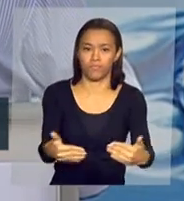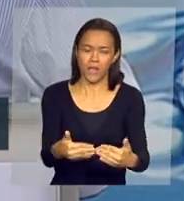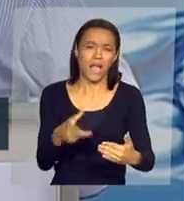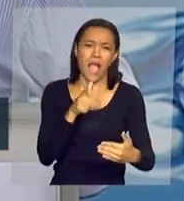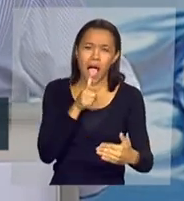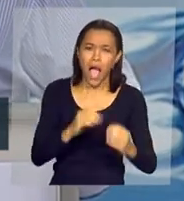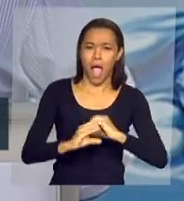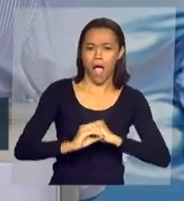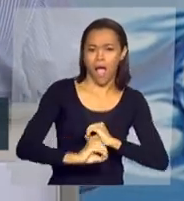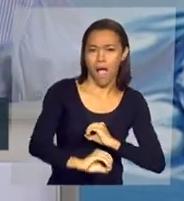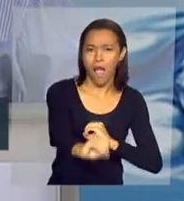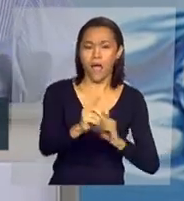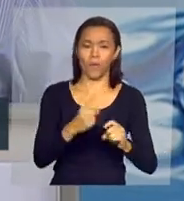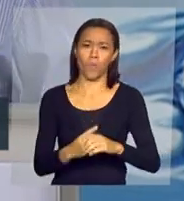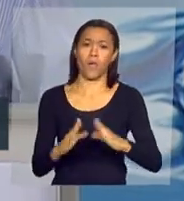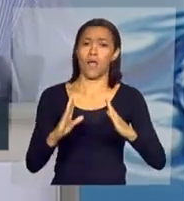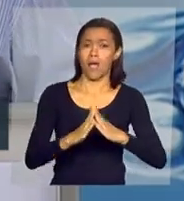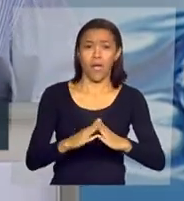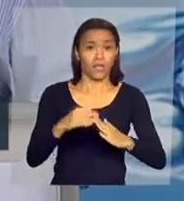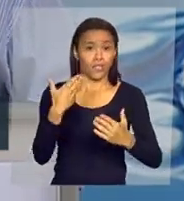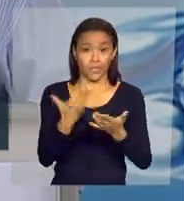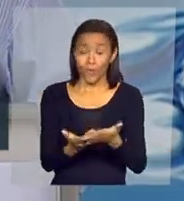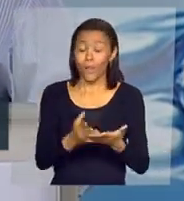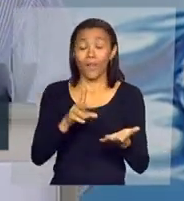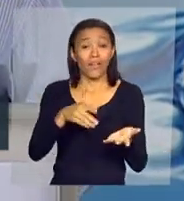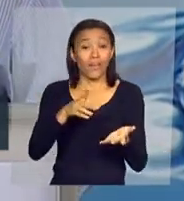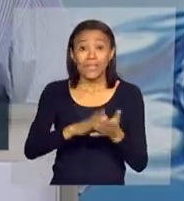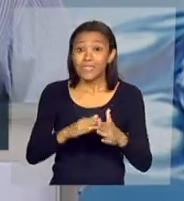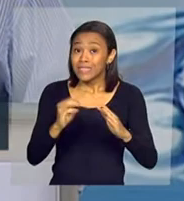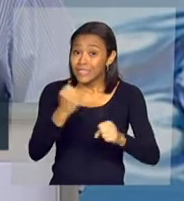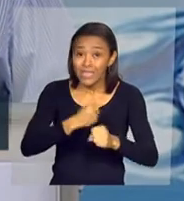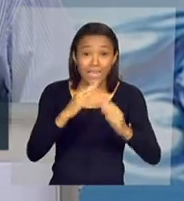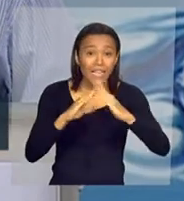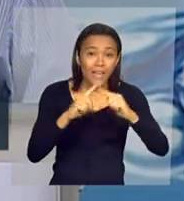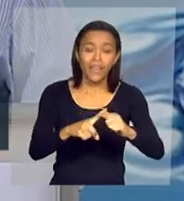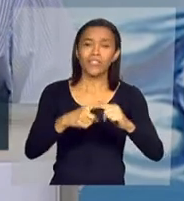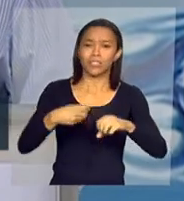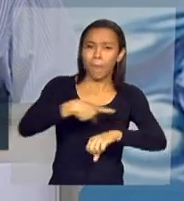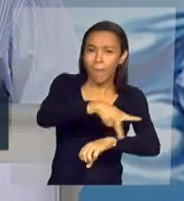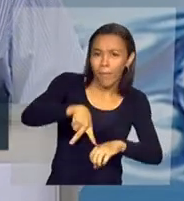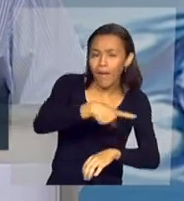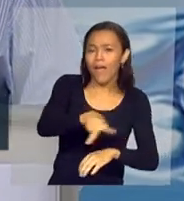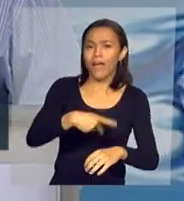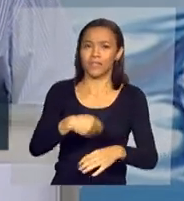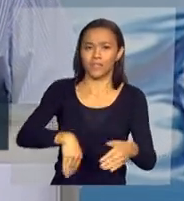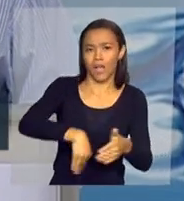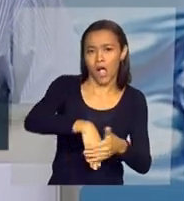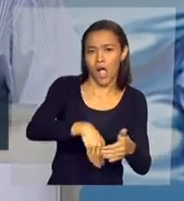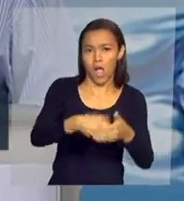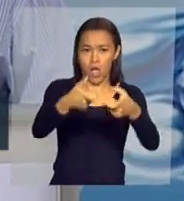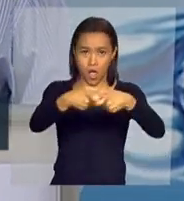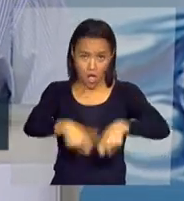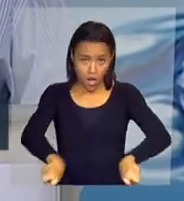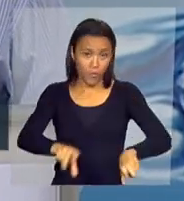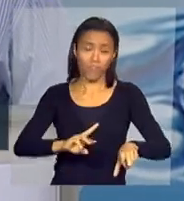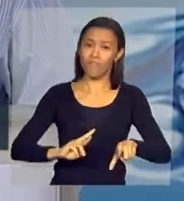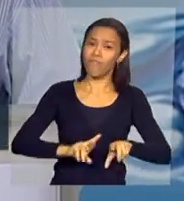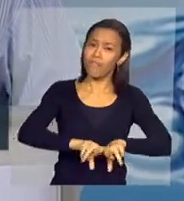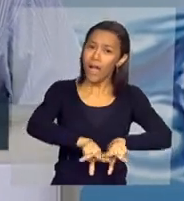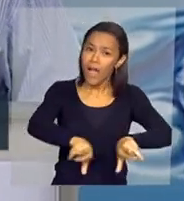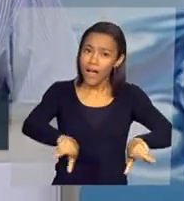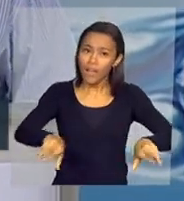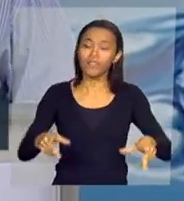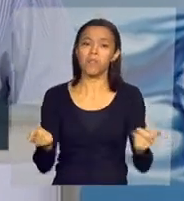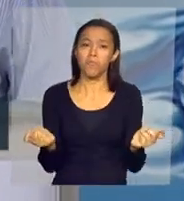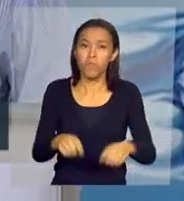encanada, colégio, posto de saúde, energia elétrica, templos religiosos, praça, campo de futebol, enfim, de todos os equipamentos